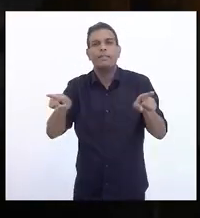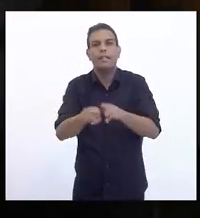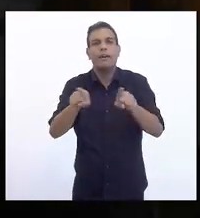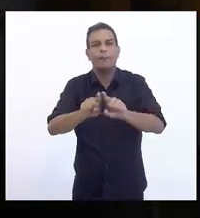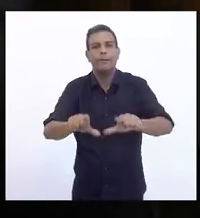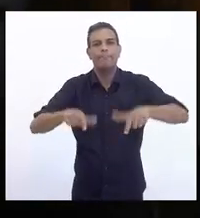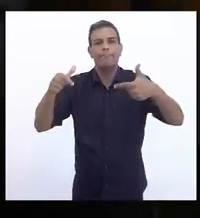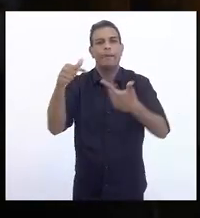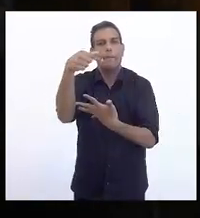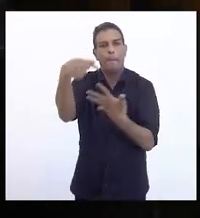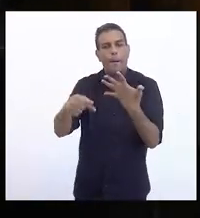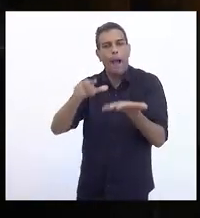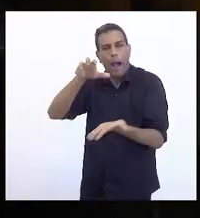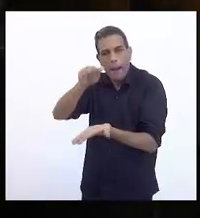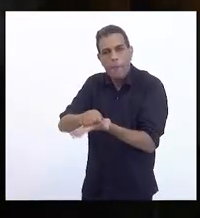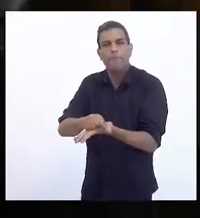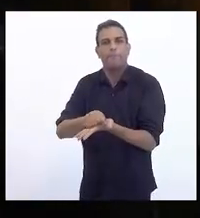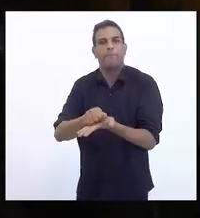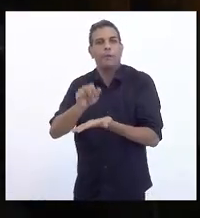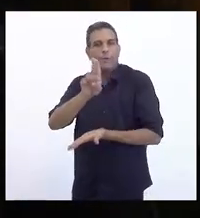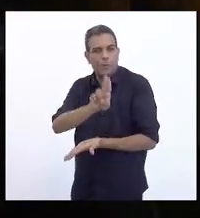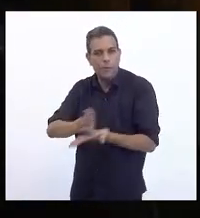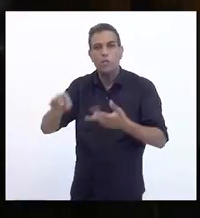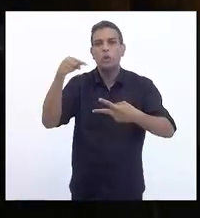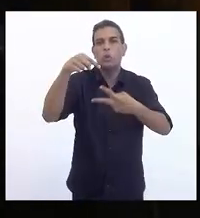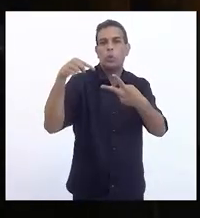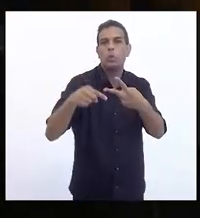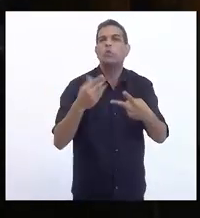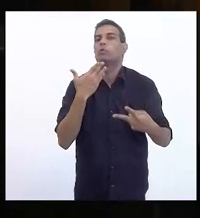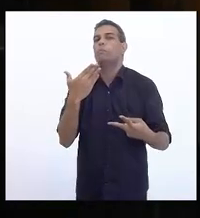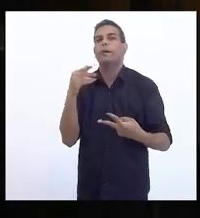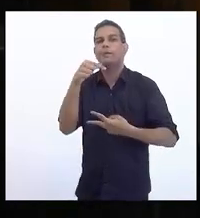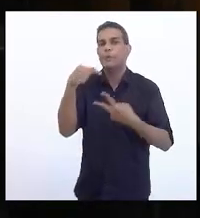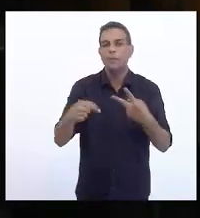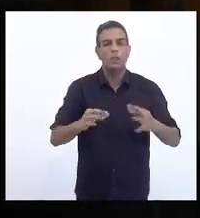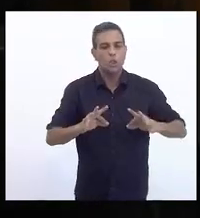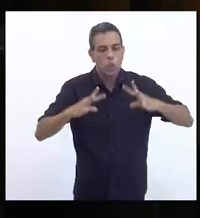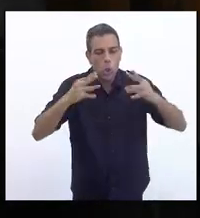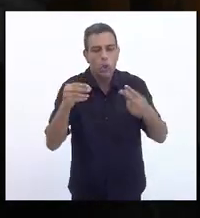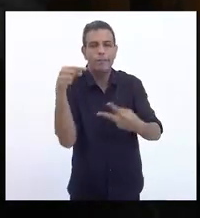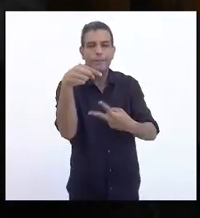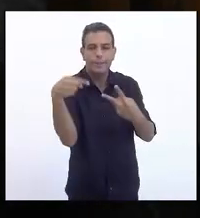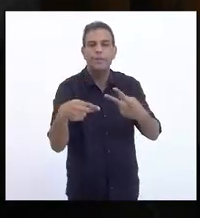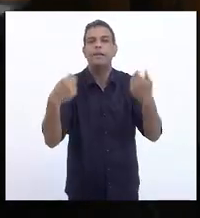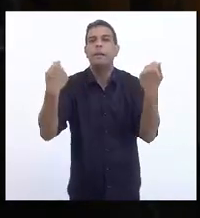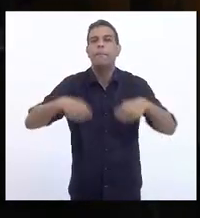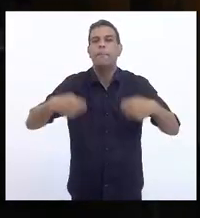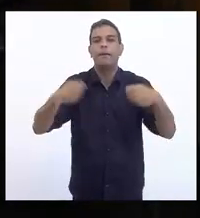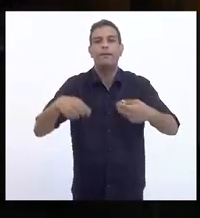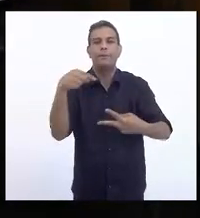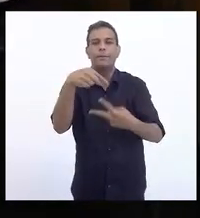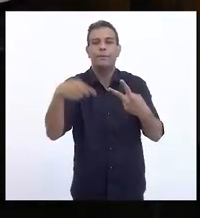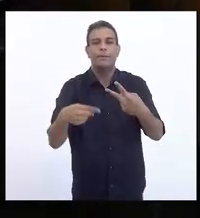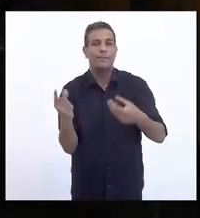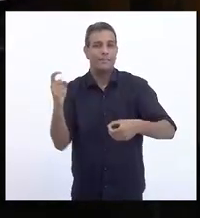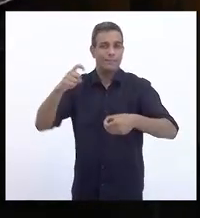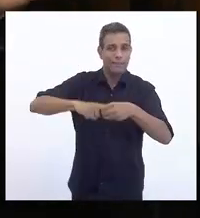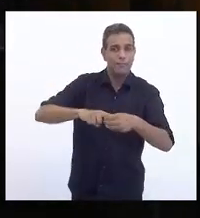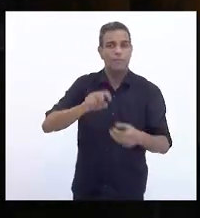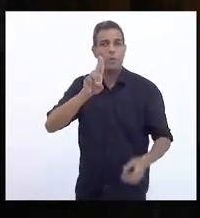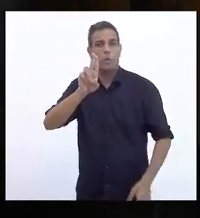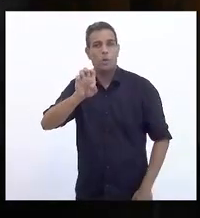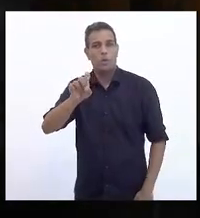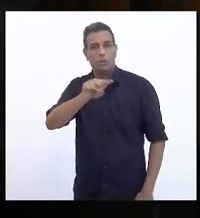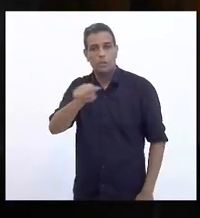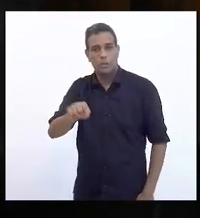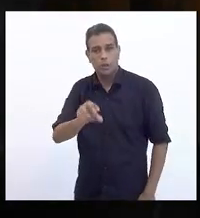universidade, fosse credenciada como universidade. Duas únicas exigências. E todas as duas exigências não dependiam da UESO, dependiam